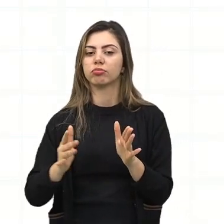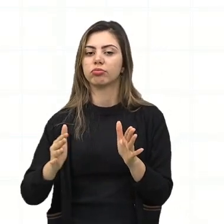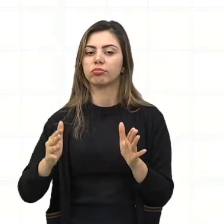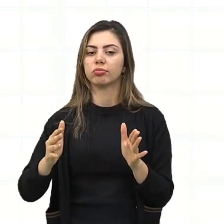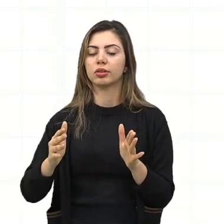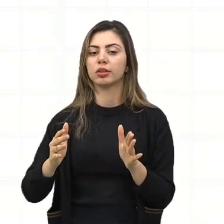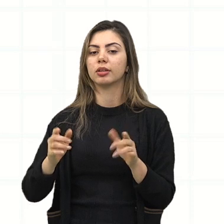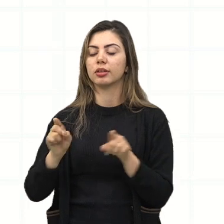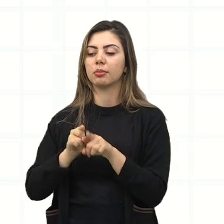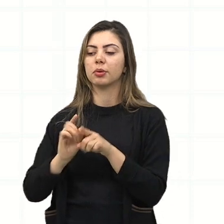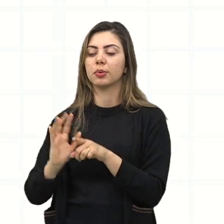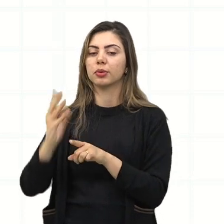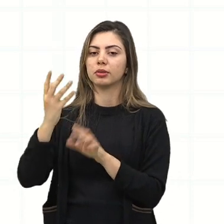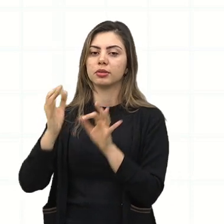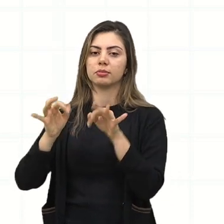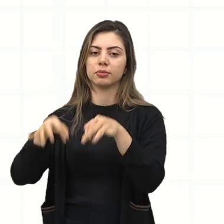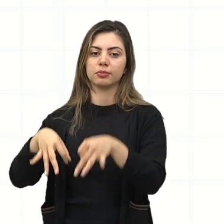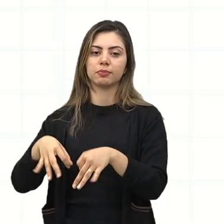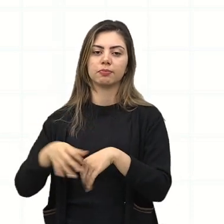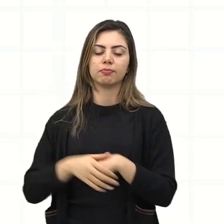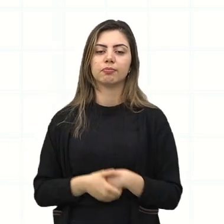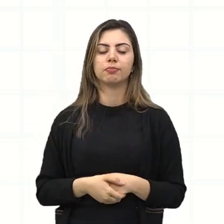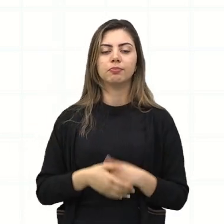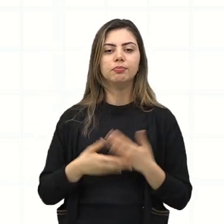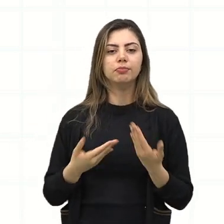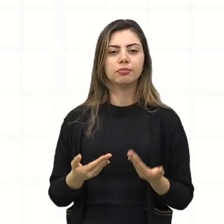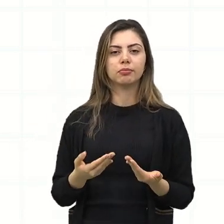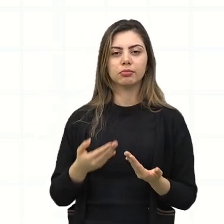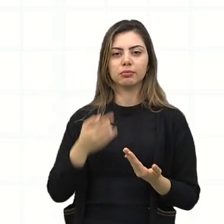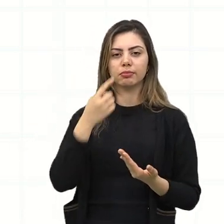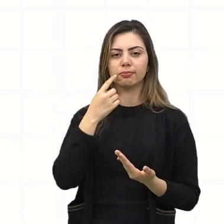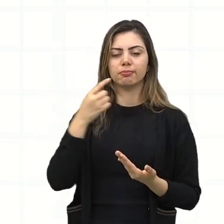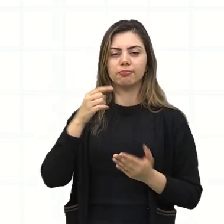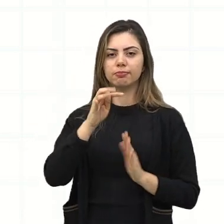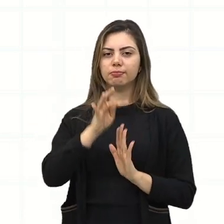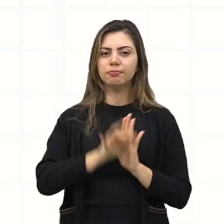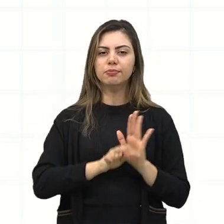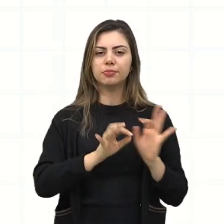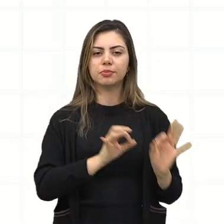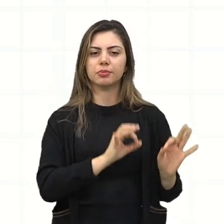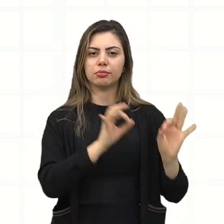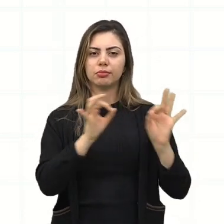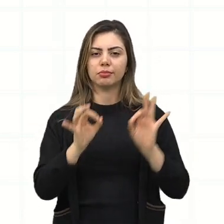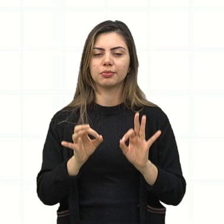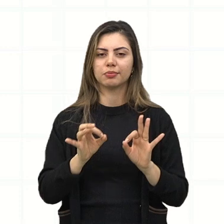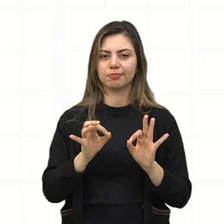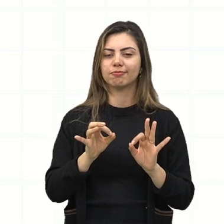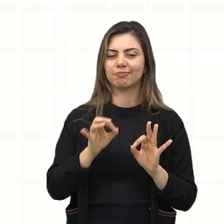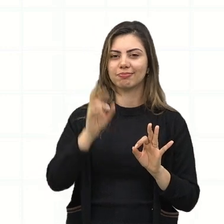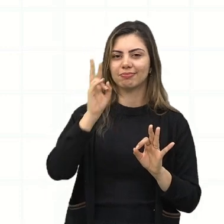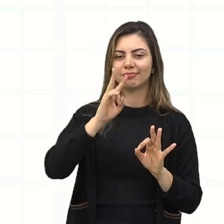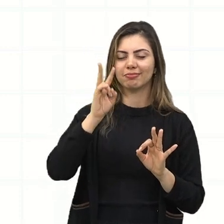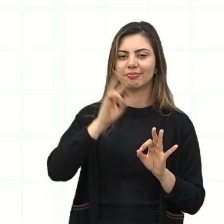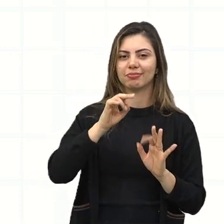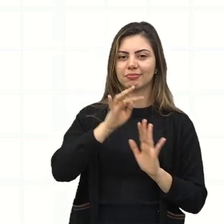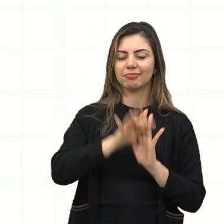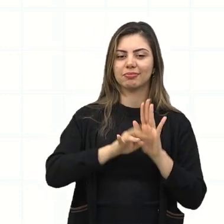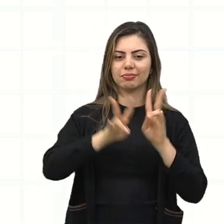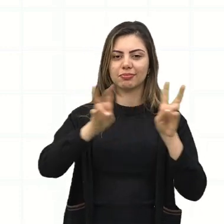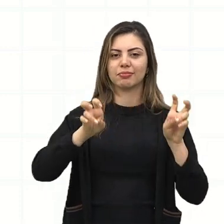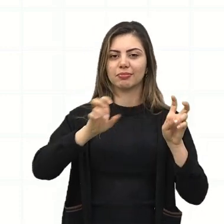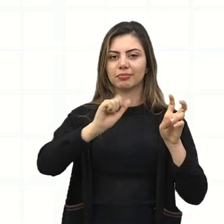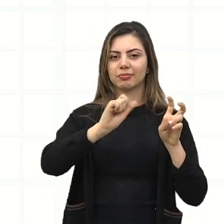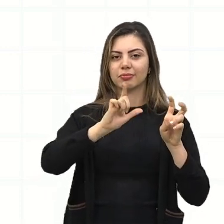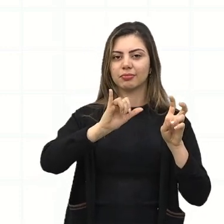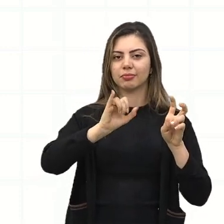desenvolvimento e situação final. No que nós vimos anteriormente, lá o alienista, a releitura,